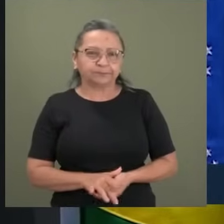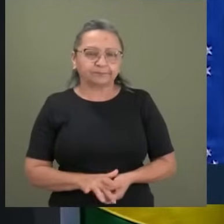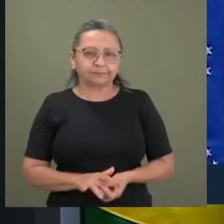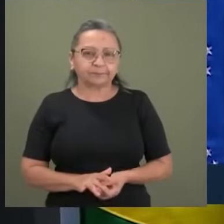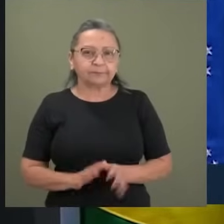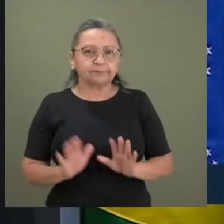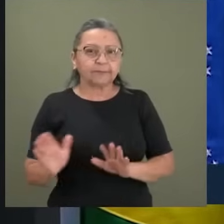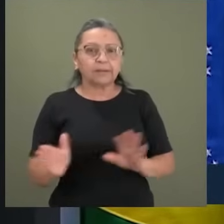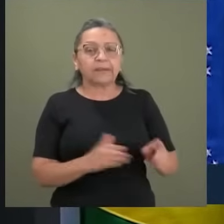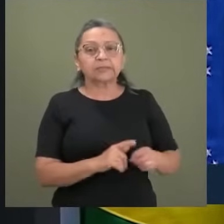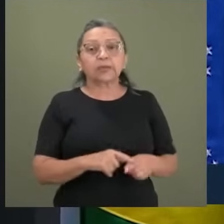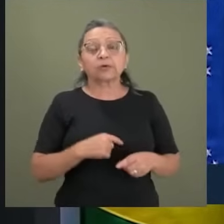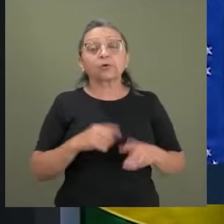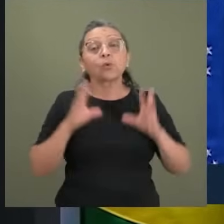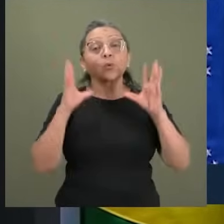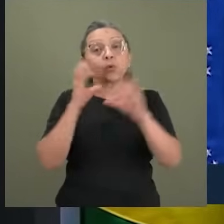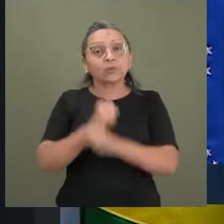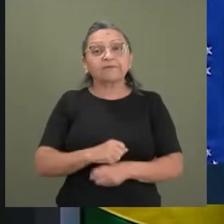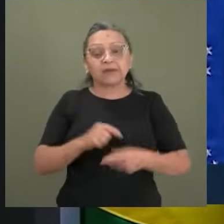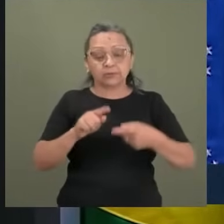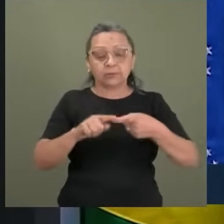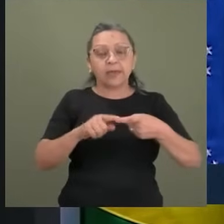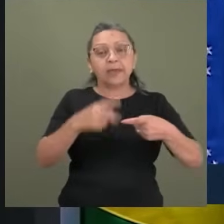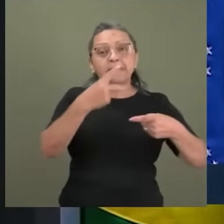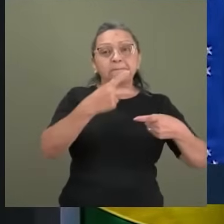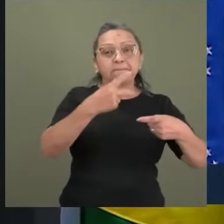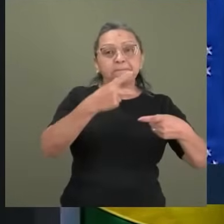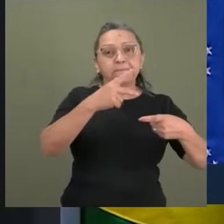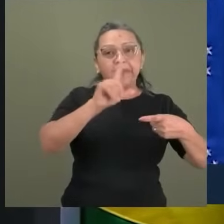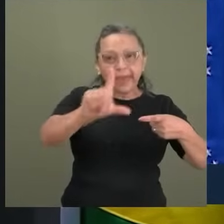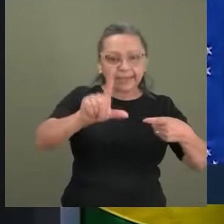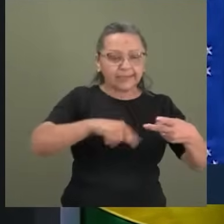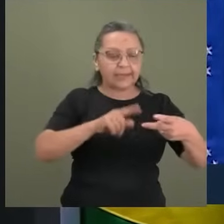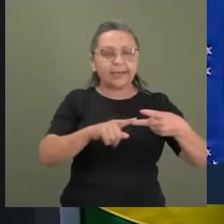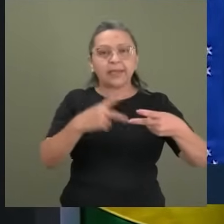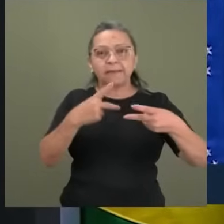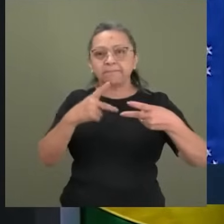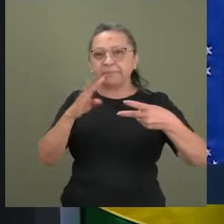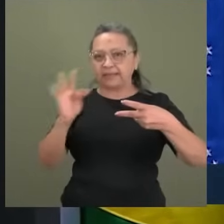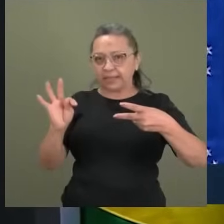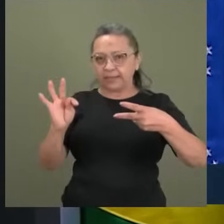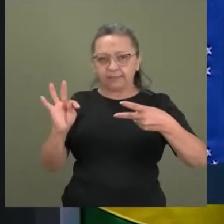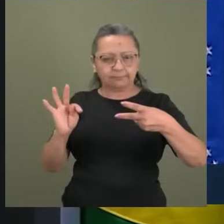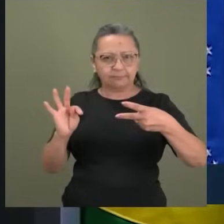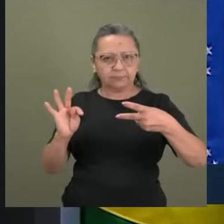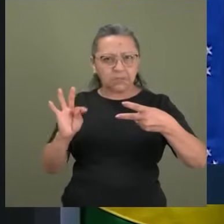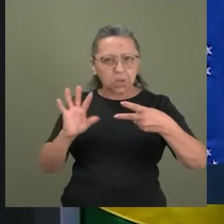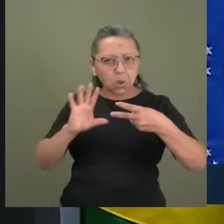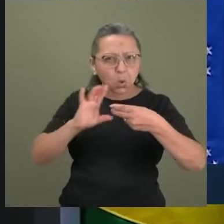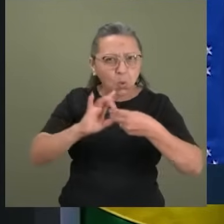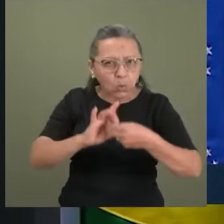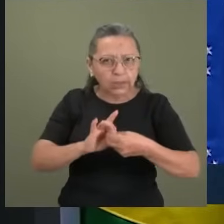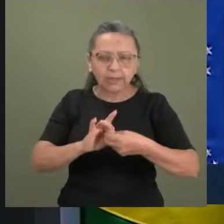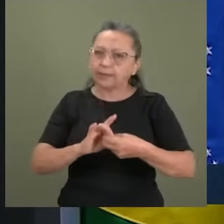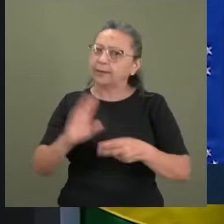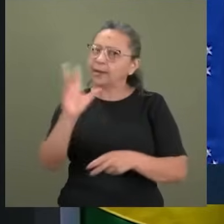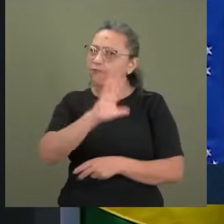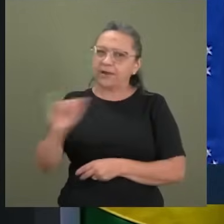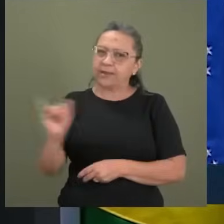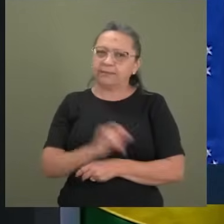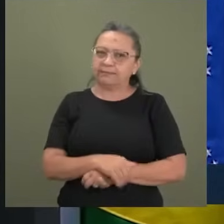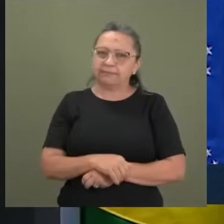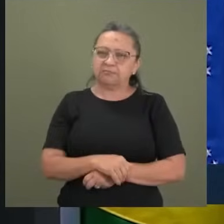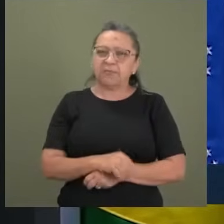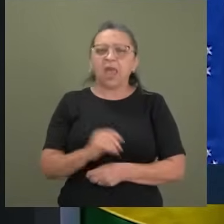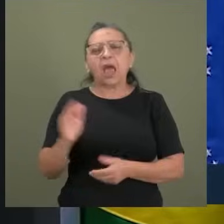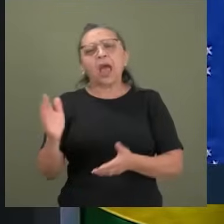sobre PL e PT não vai acontecer aqueles